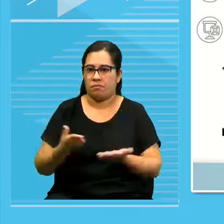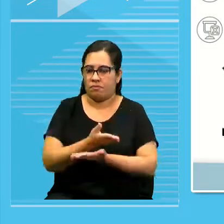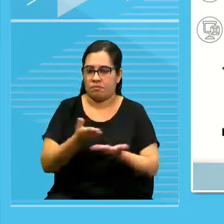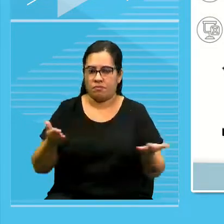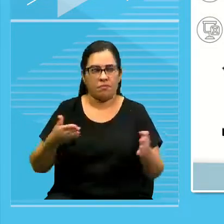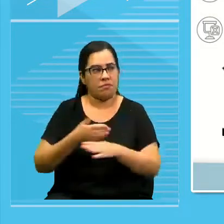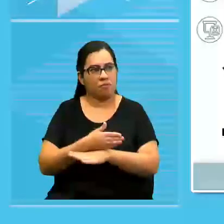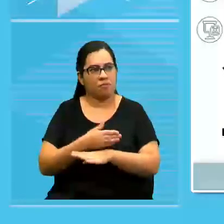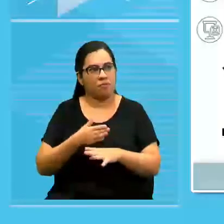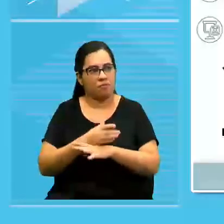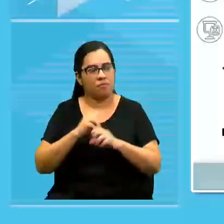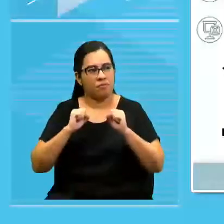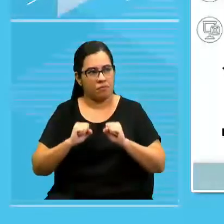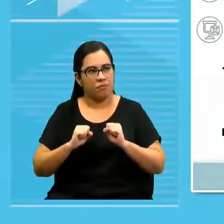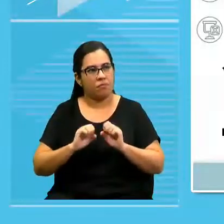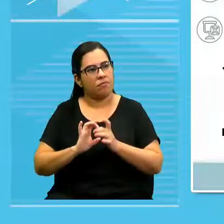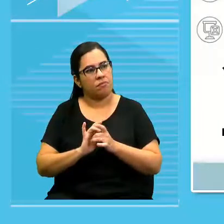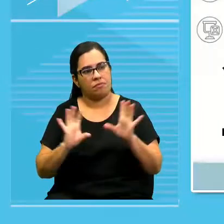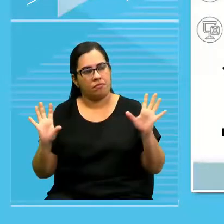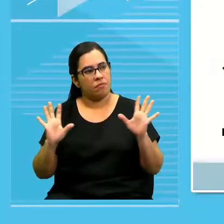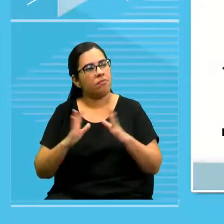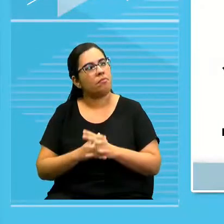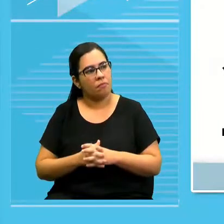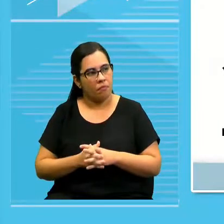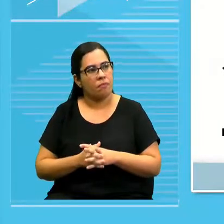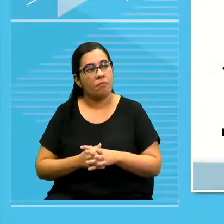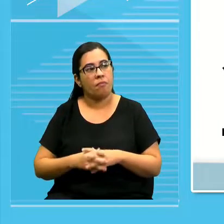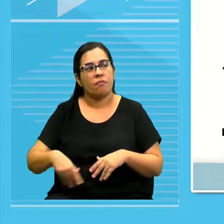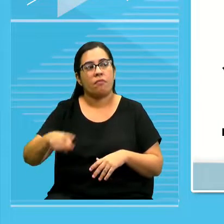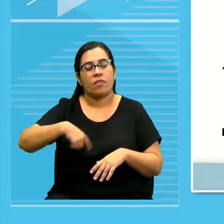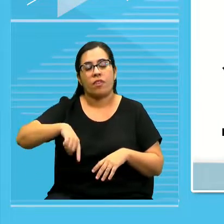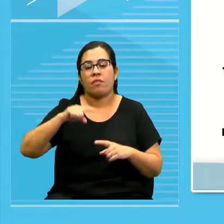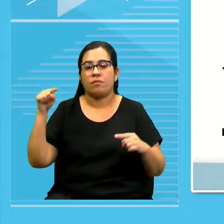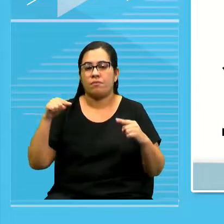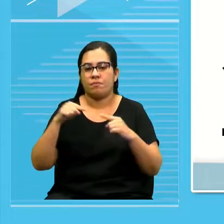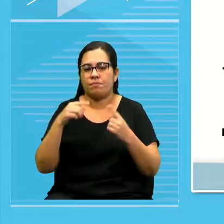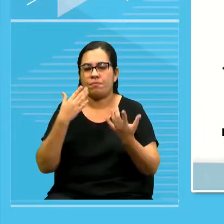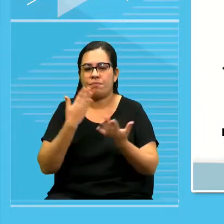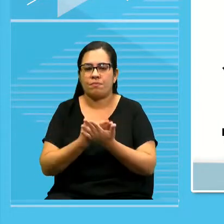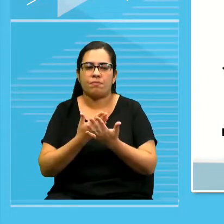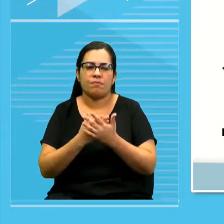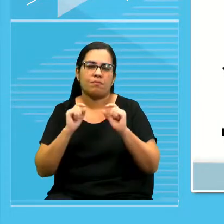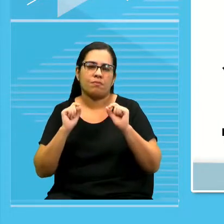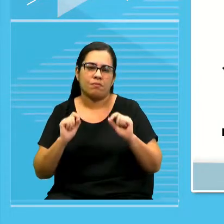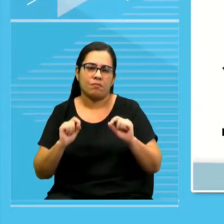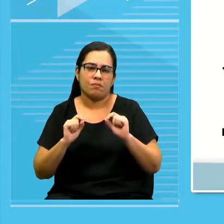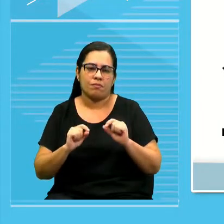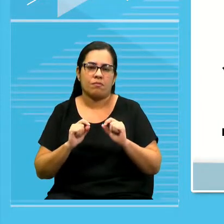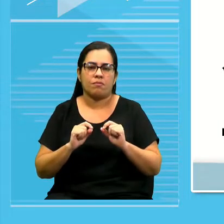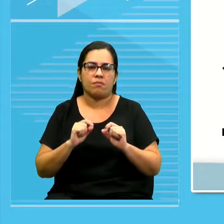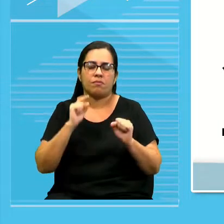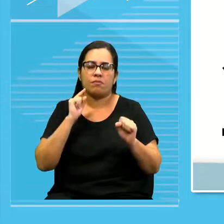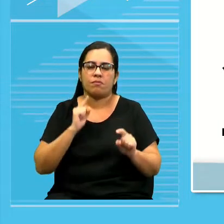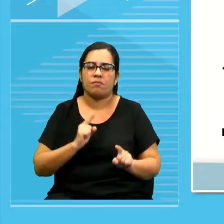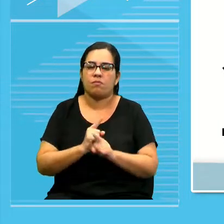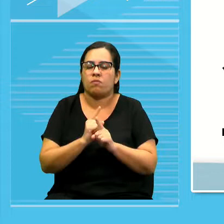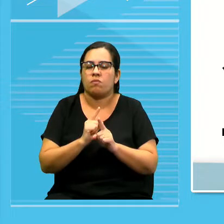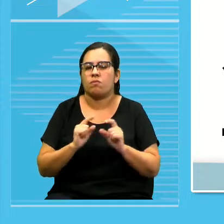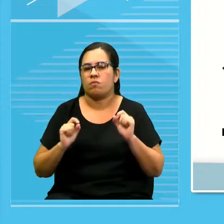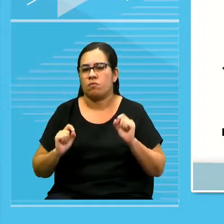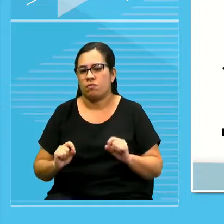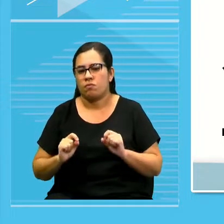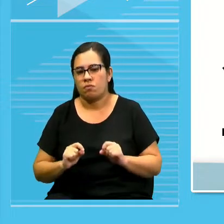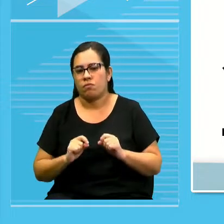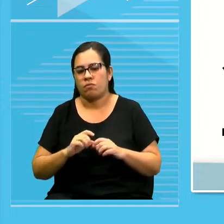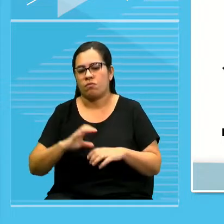aí vão falando aqui comigo Olha gente o objetivo da nossa aula é justamente identificar Quais são